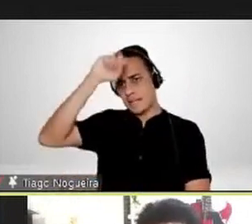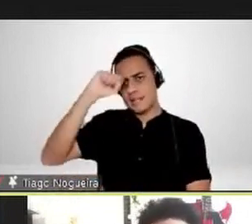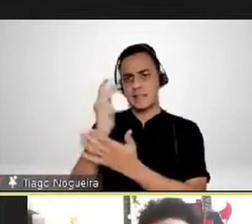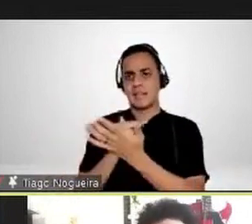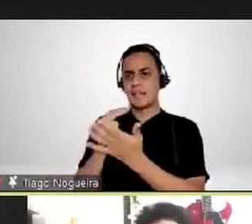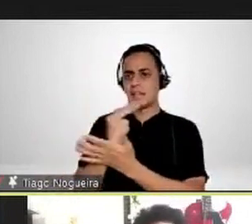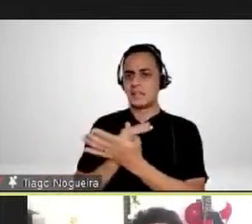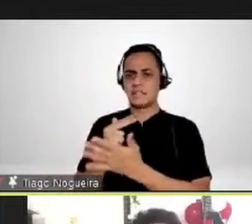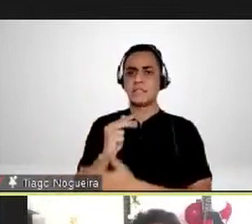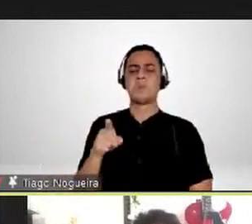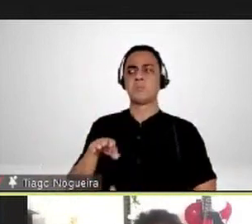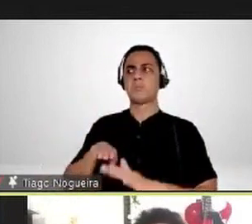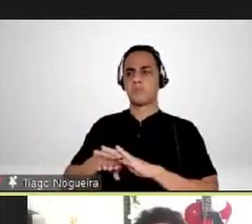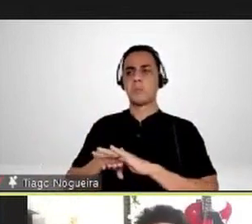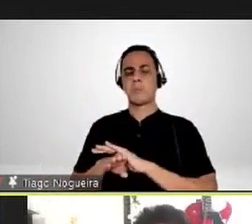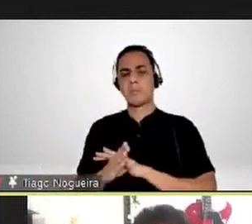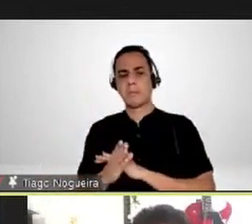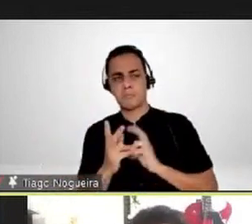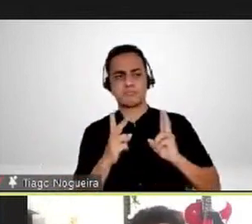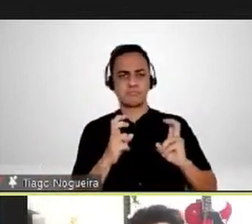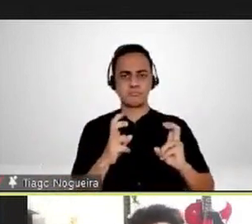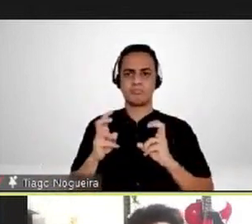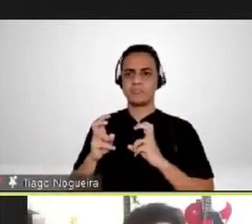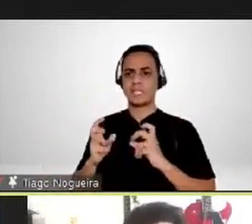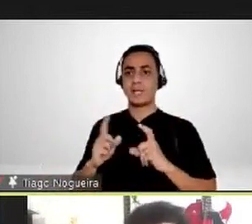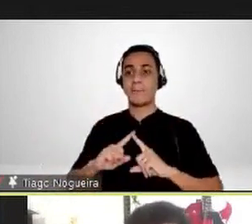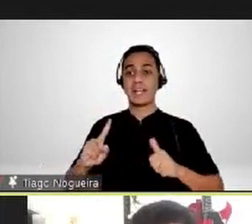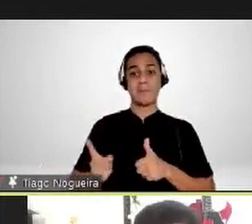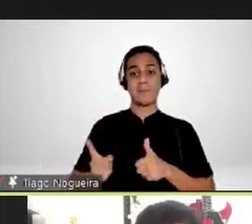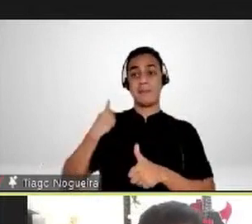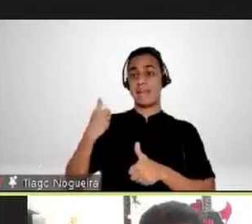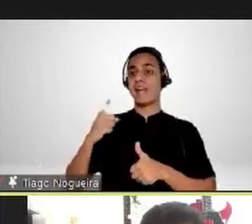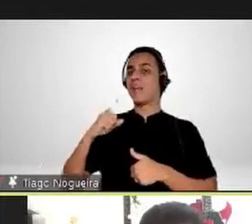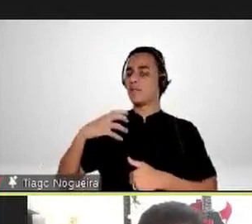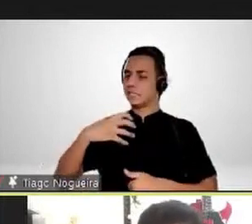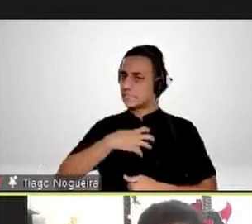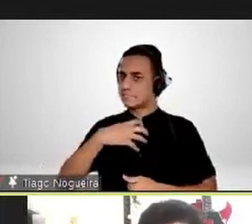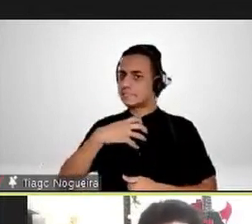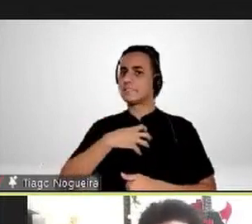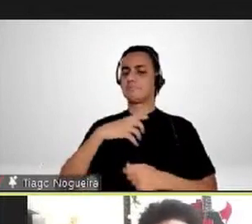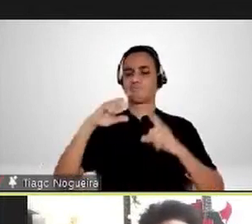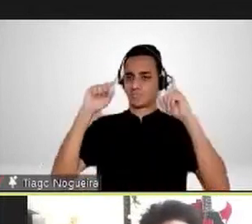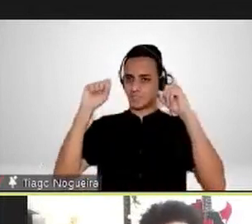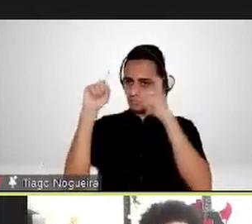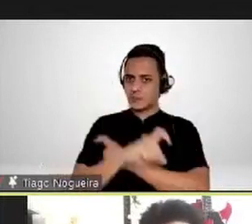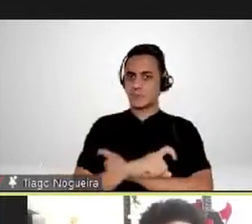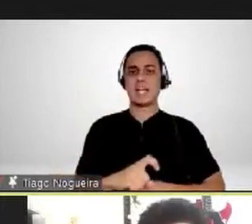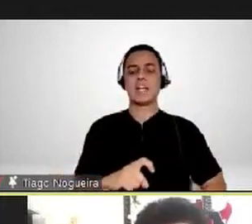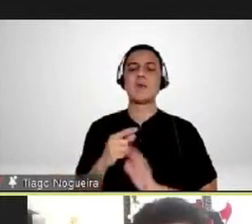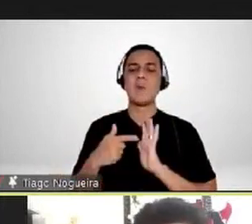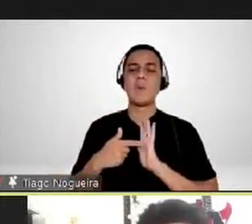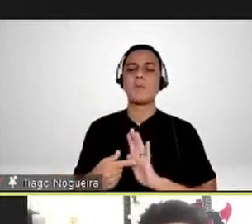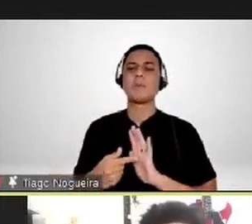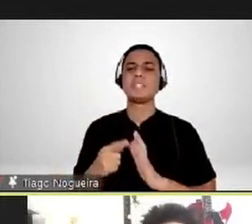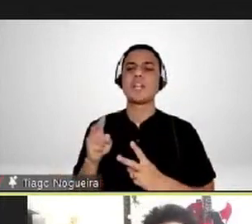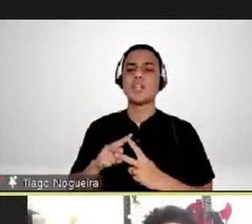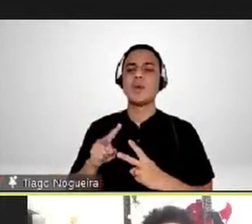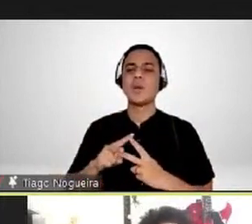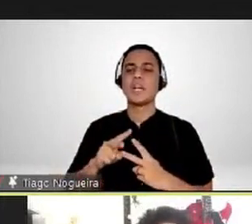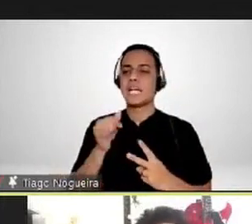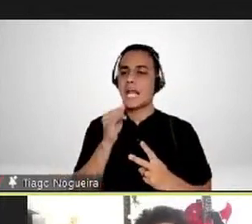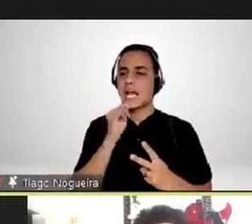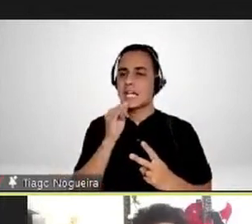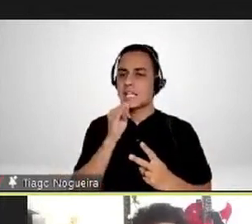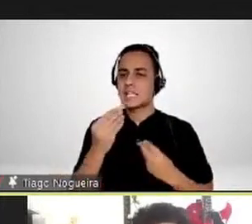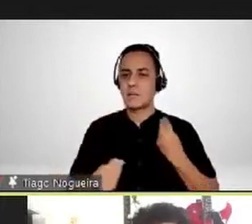foi sacando, mas o primeiro momento dele foi difícil, né? Eu trouxe 2 exemplos que vão falar sobre a